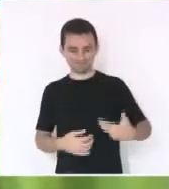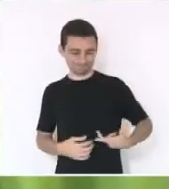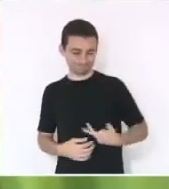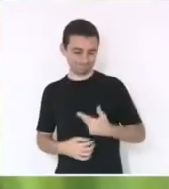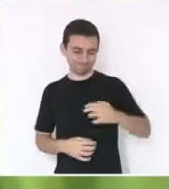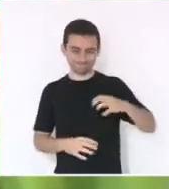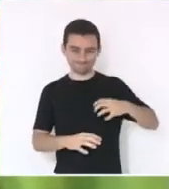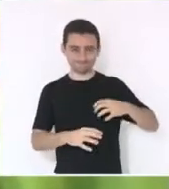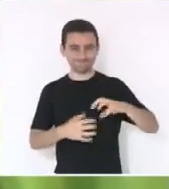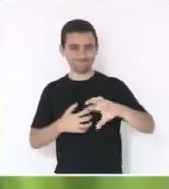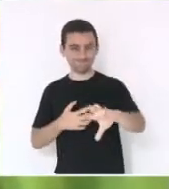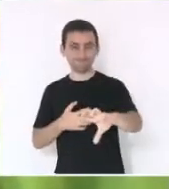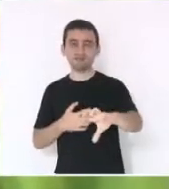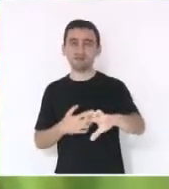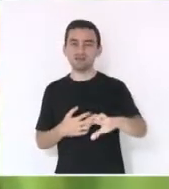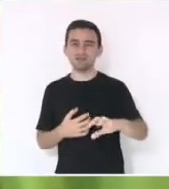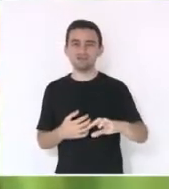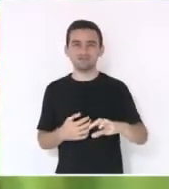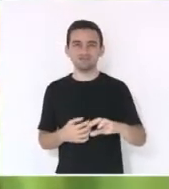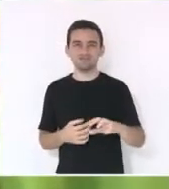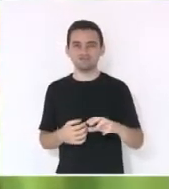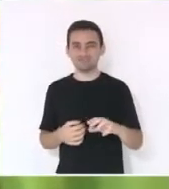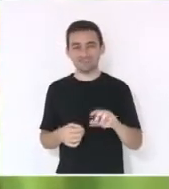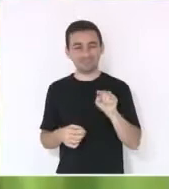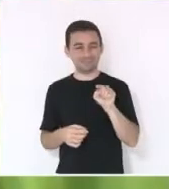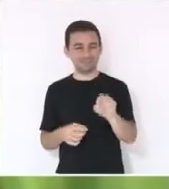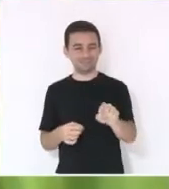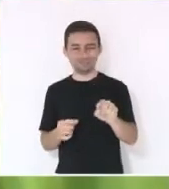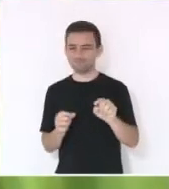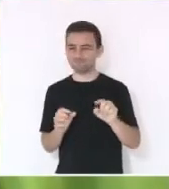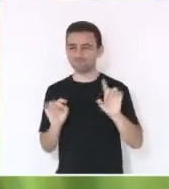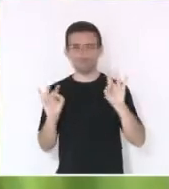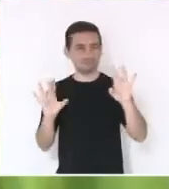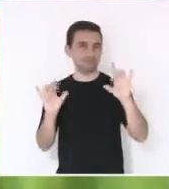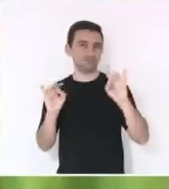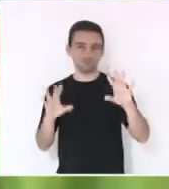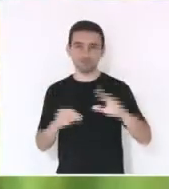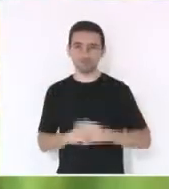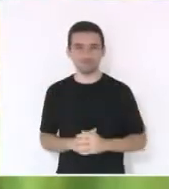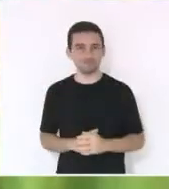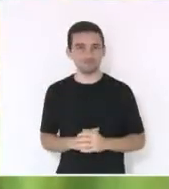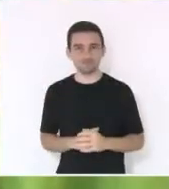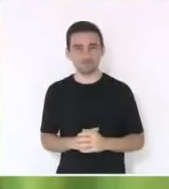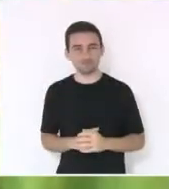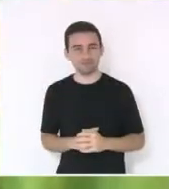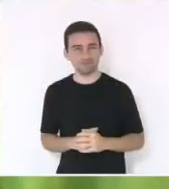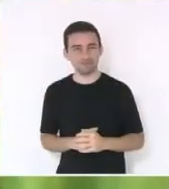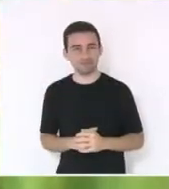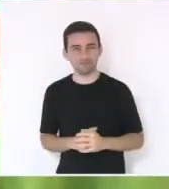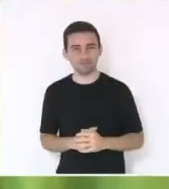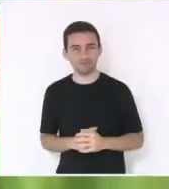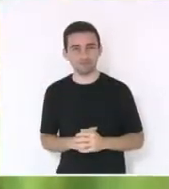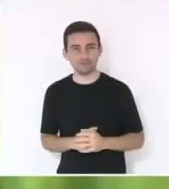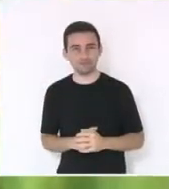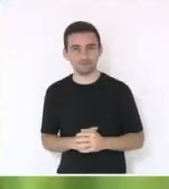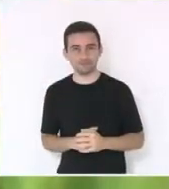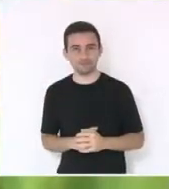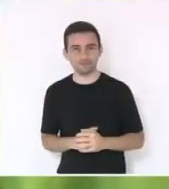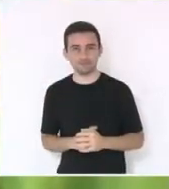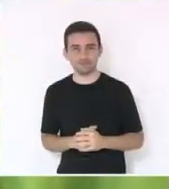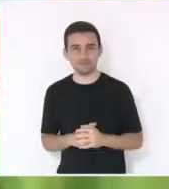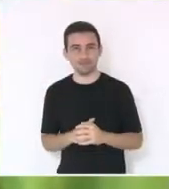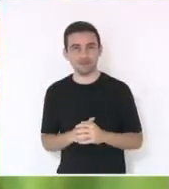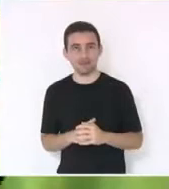sim é um gesto que não tem preço. É um gesto de pessoas que doam de